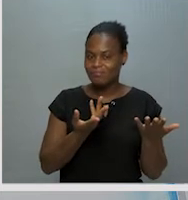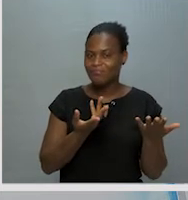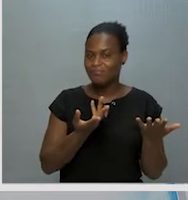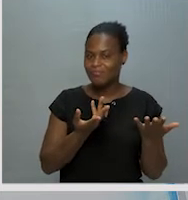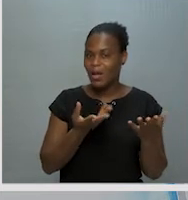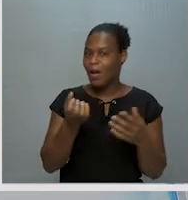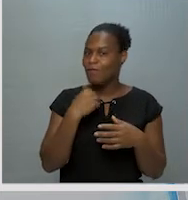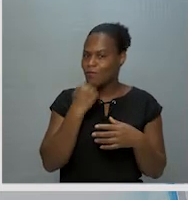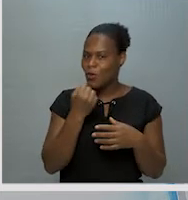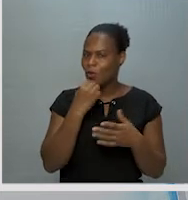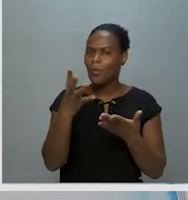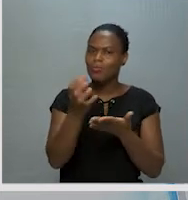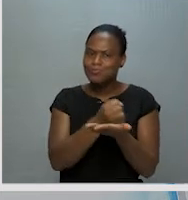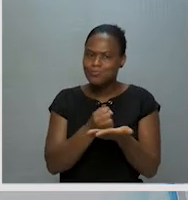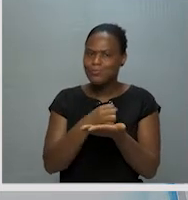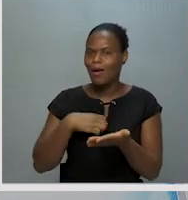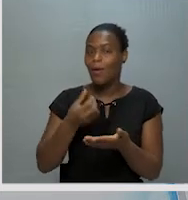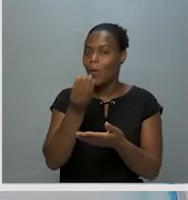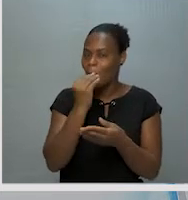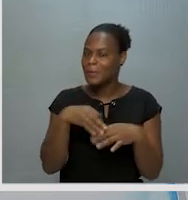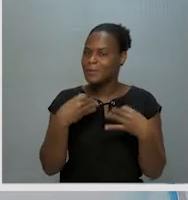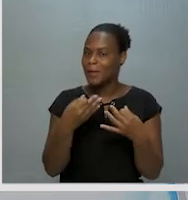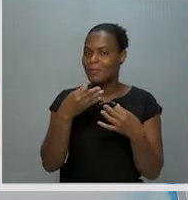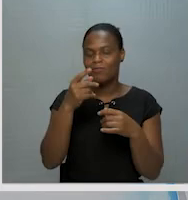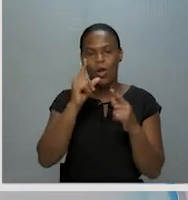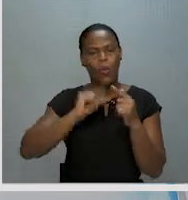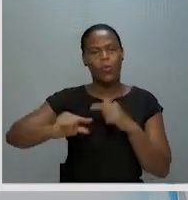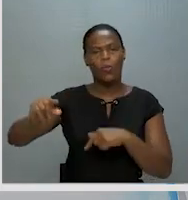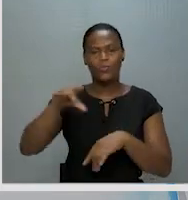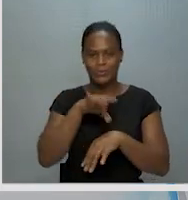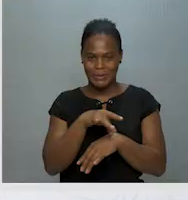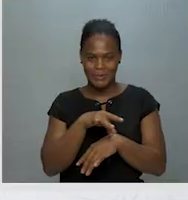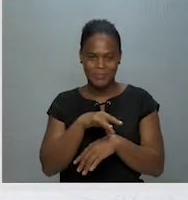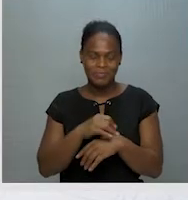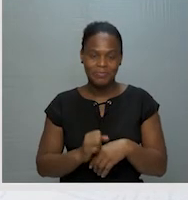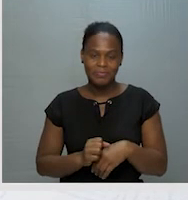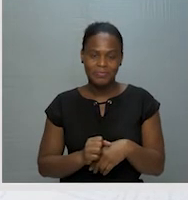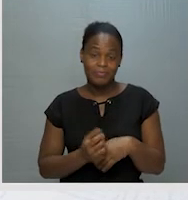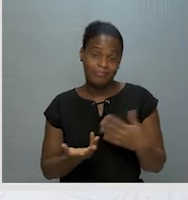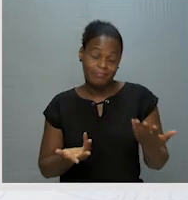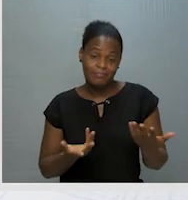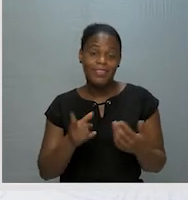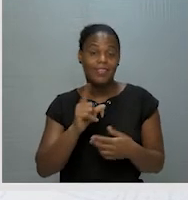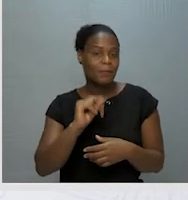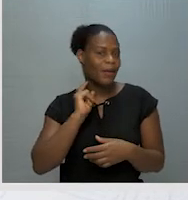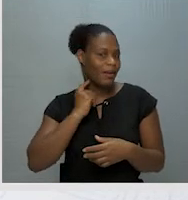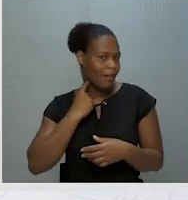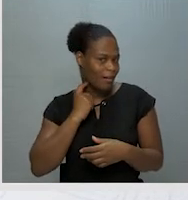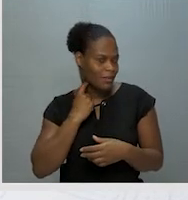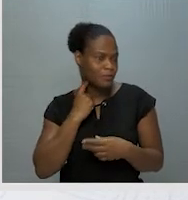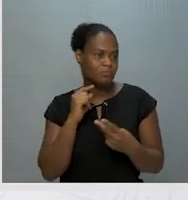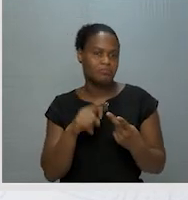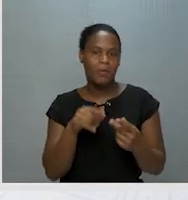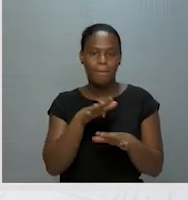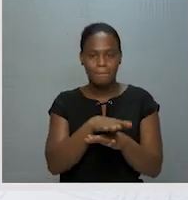usar os frutos e os legumes para poderem ficar longe das doenças. A carne,